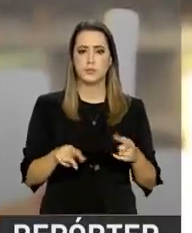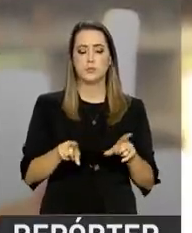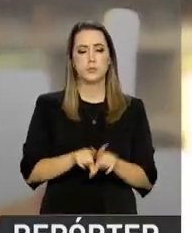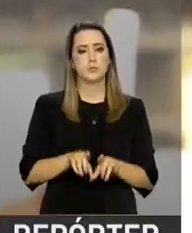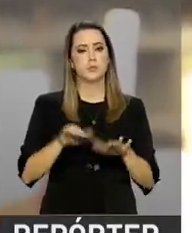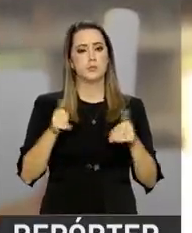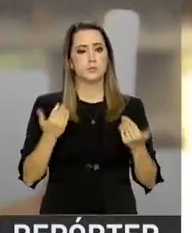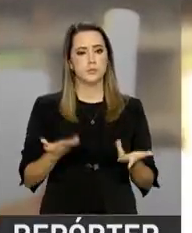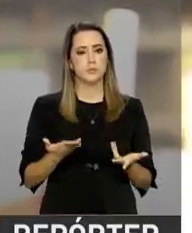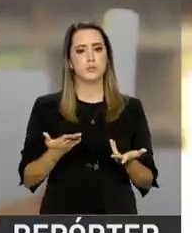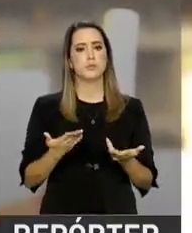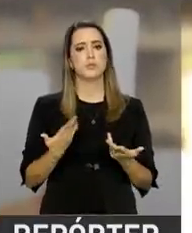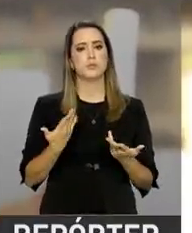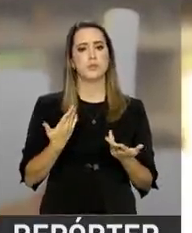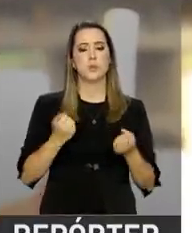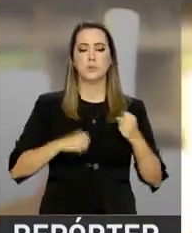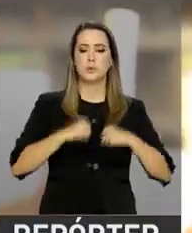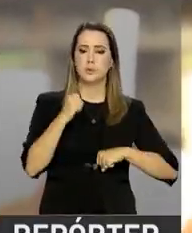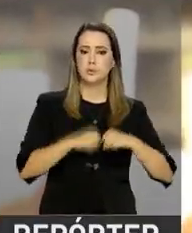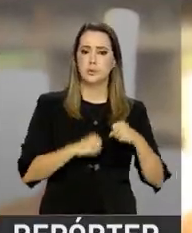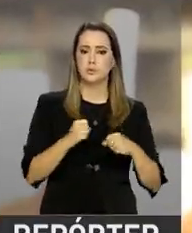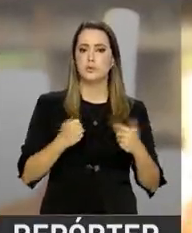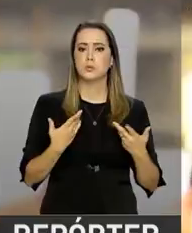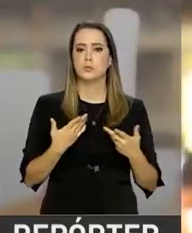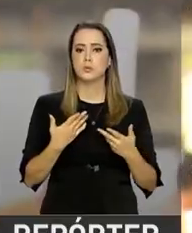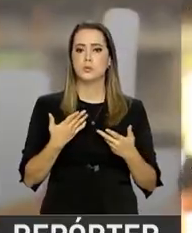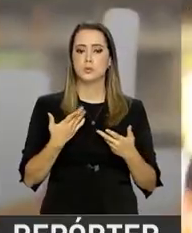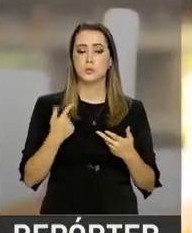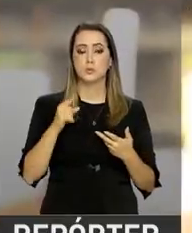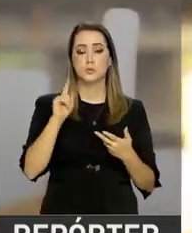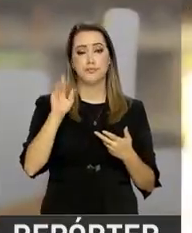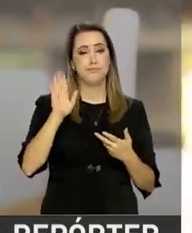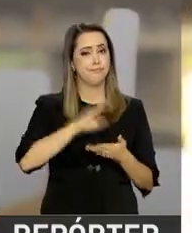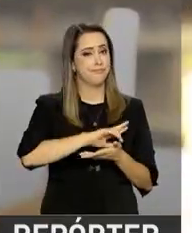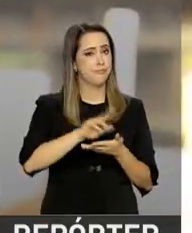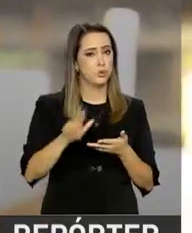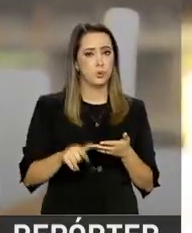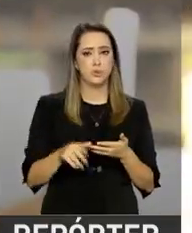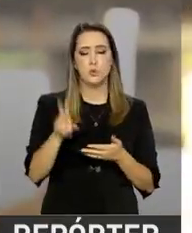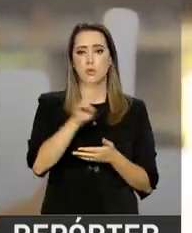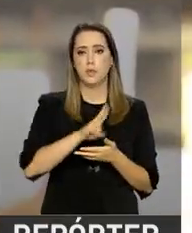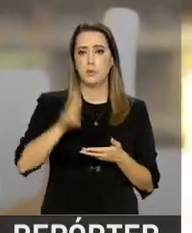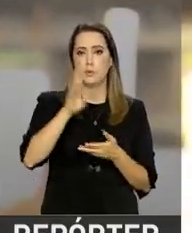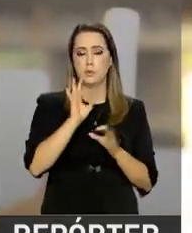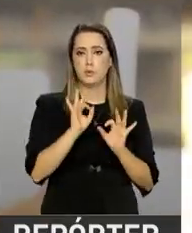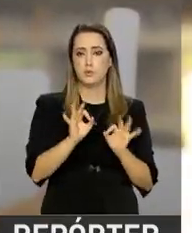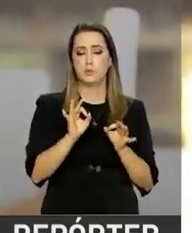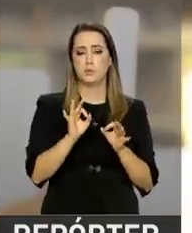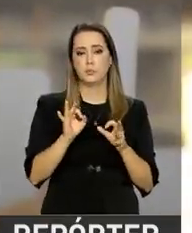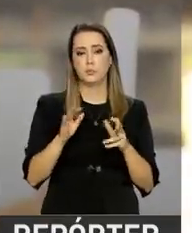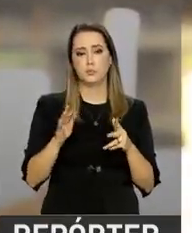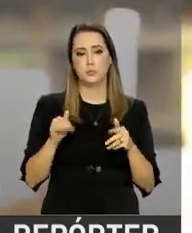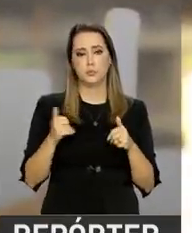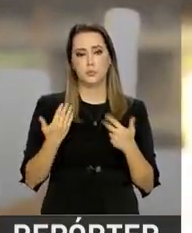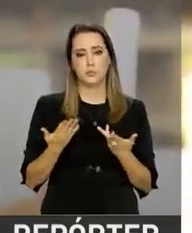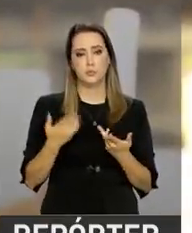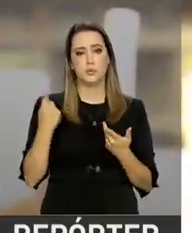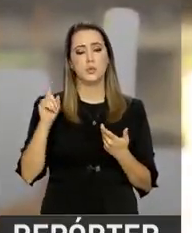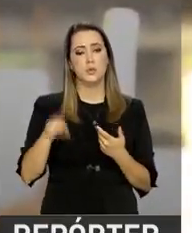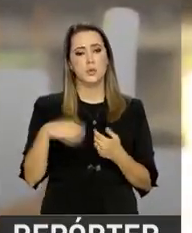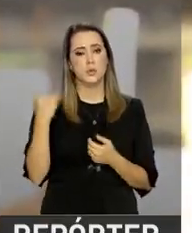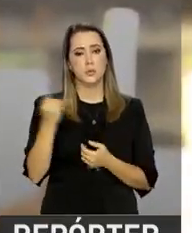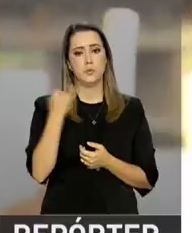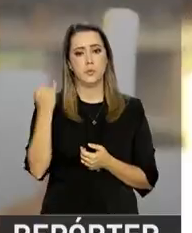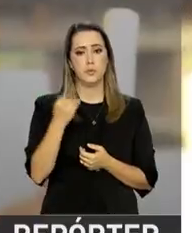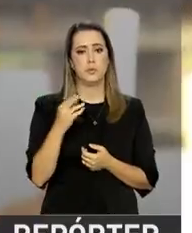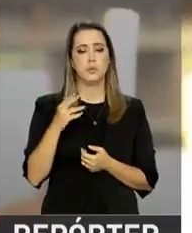recreativas, para atividades produtivas, irrigação, diversos outros usos. E então a importância